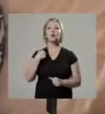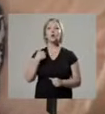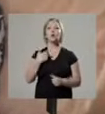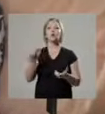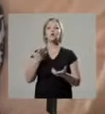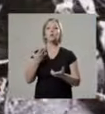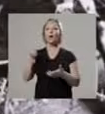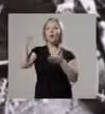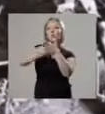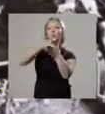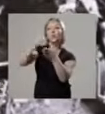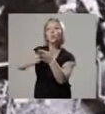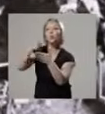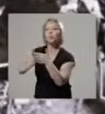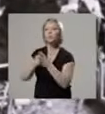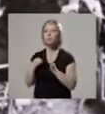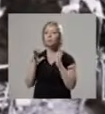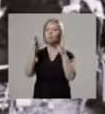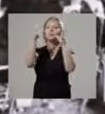principalmente política.